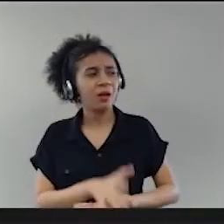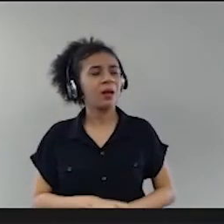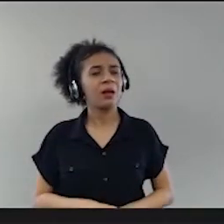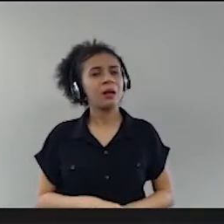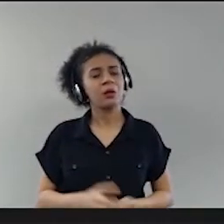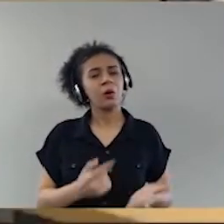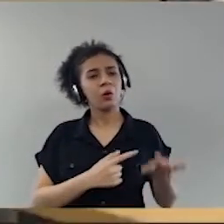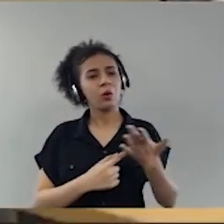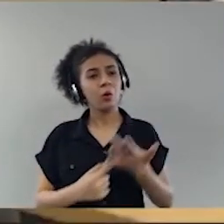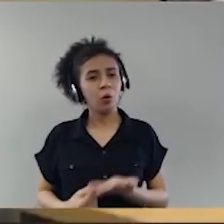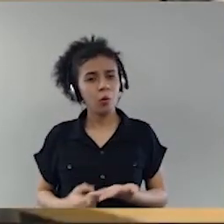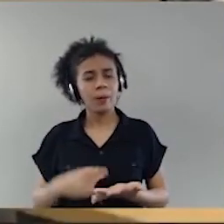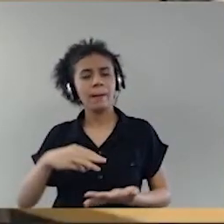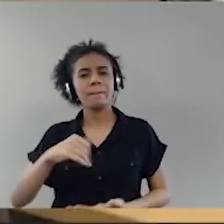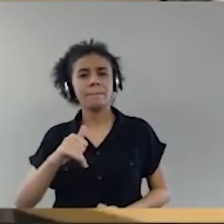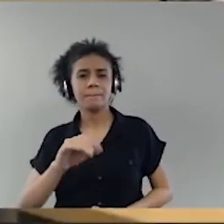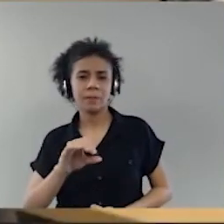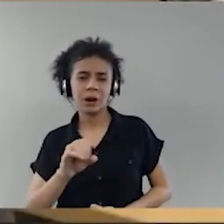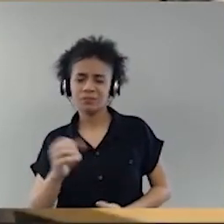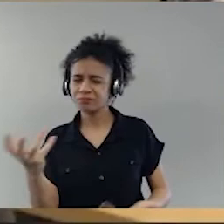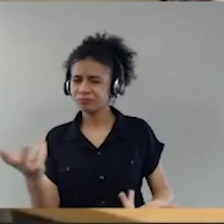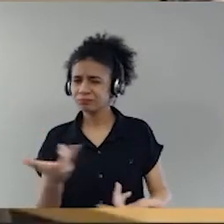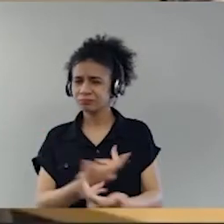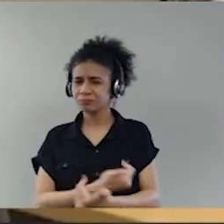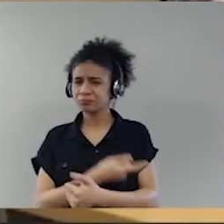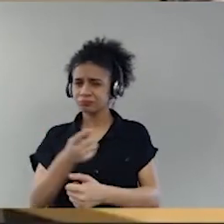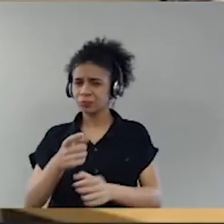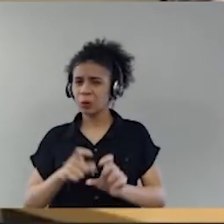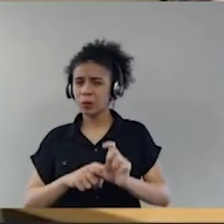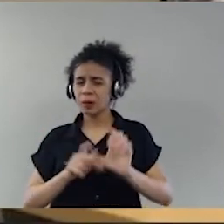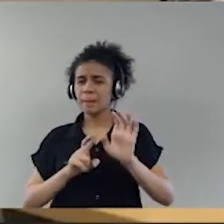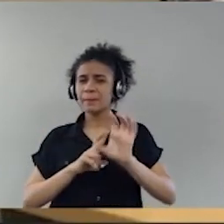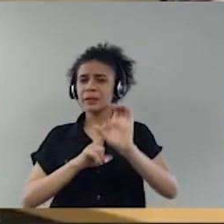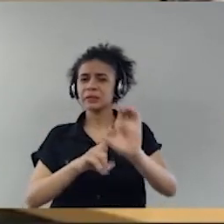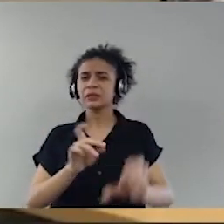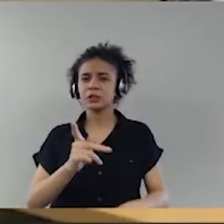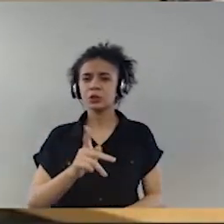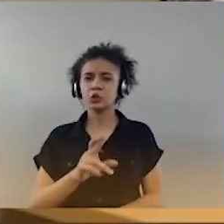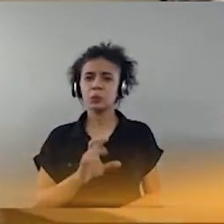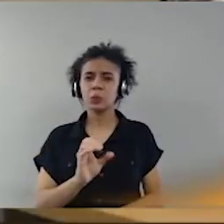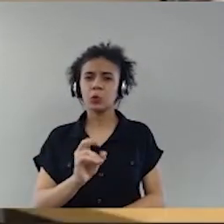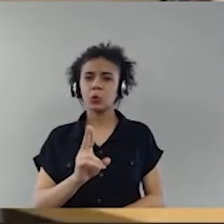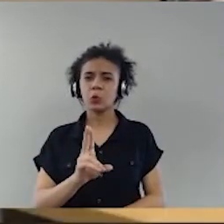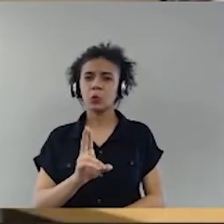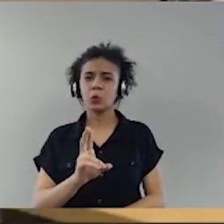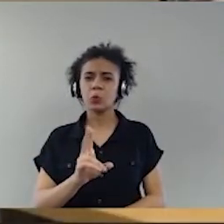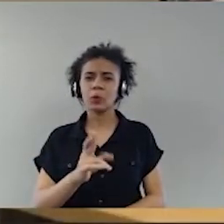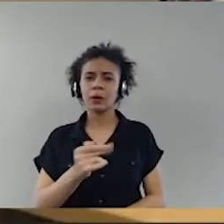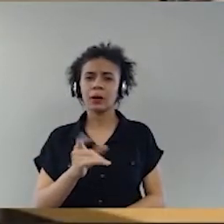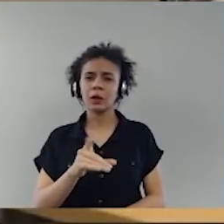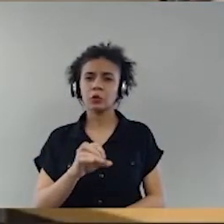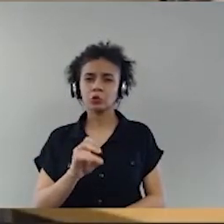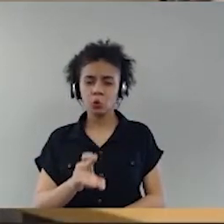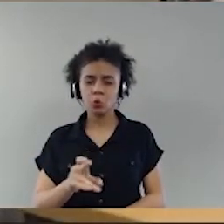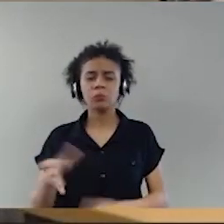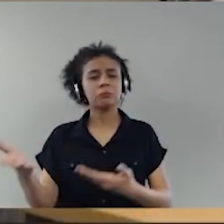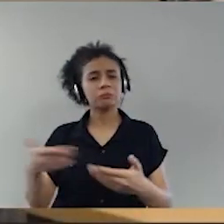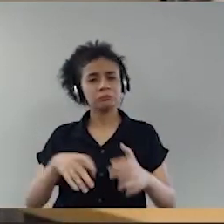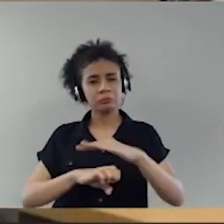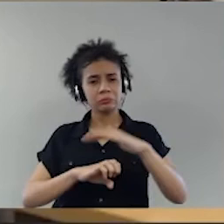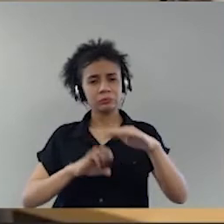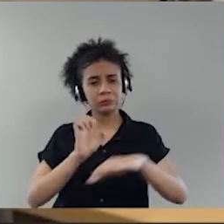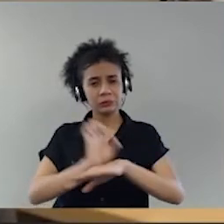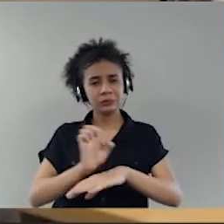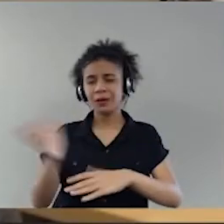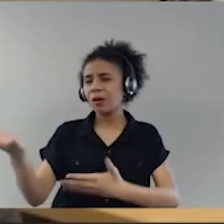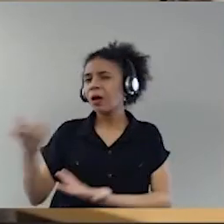o convite, por Marcos, ilustre procurador-geral aqui do Estado, e por Anderson, colega